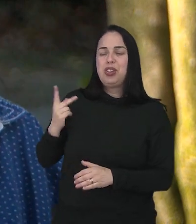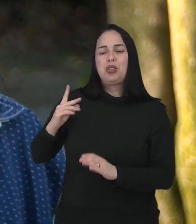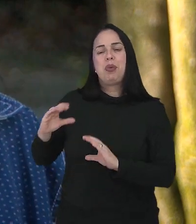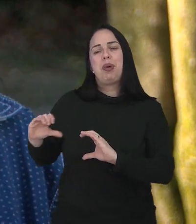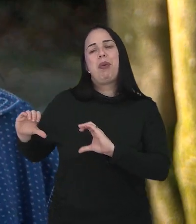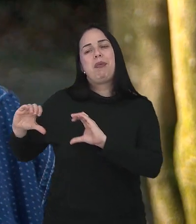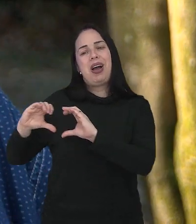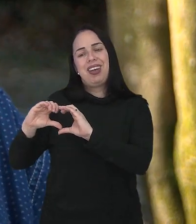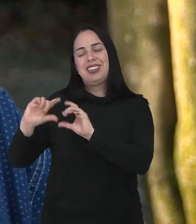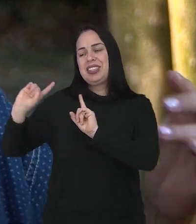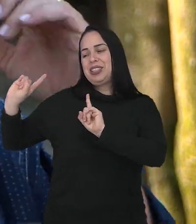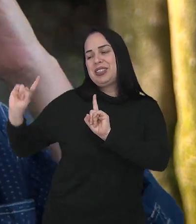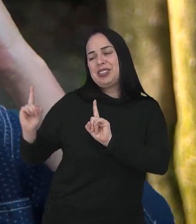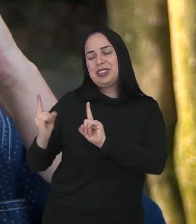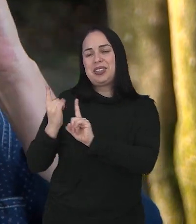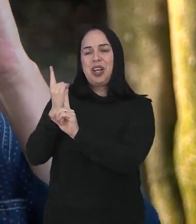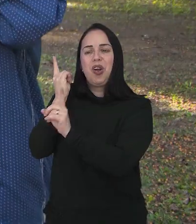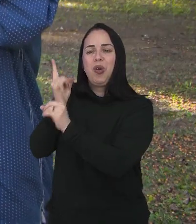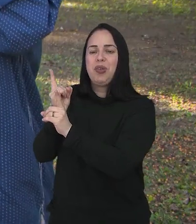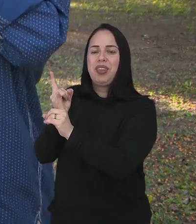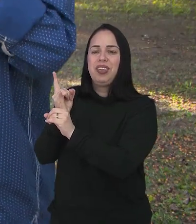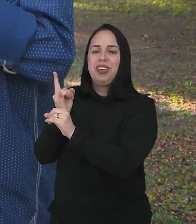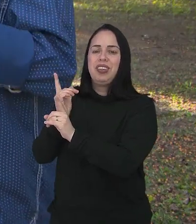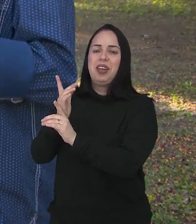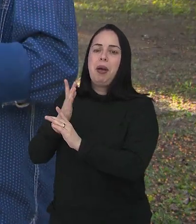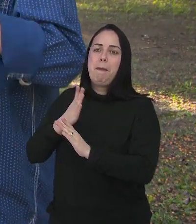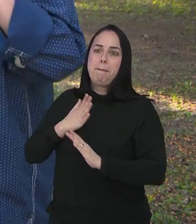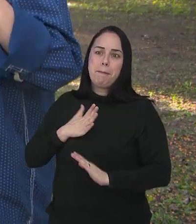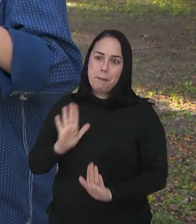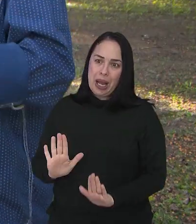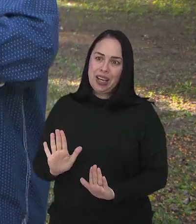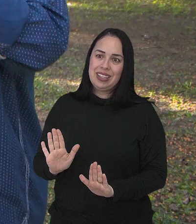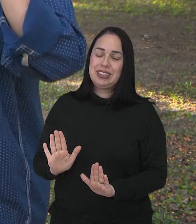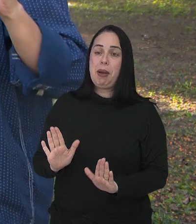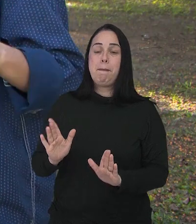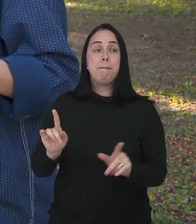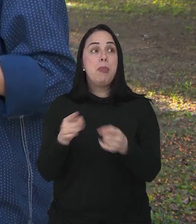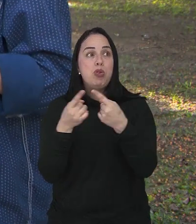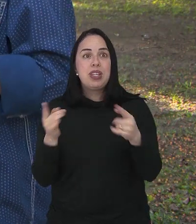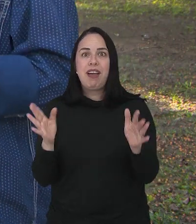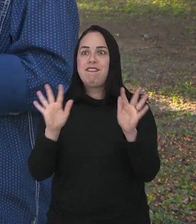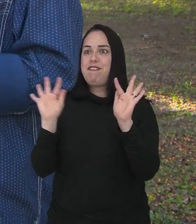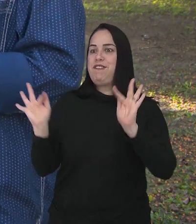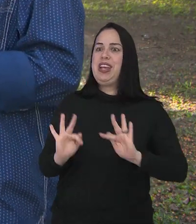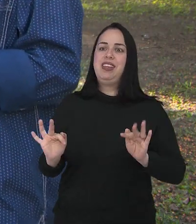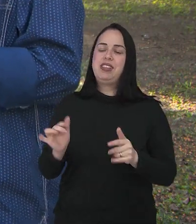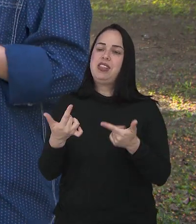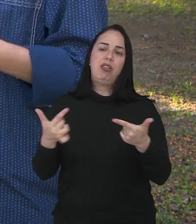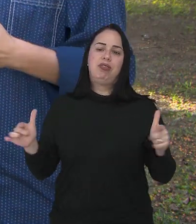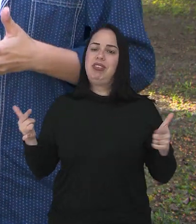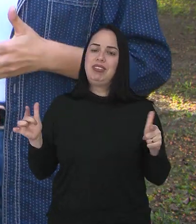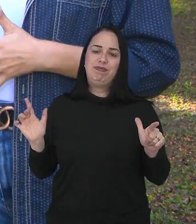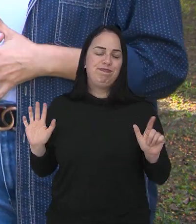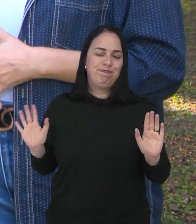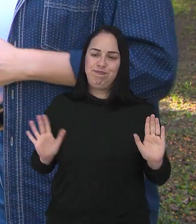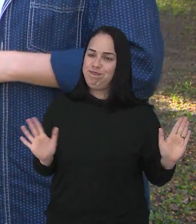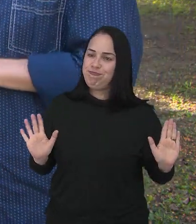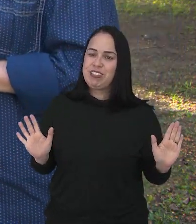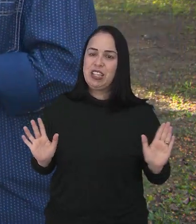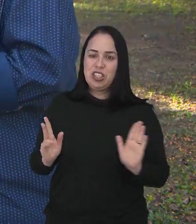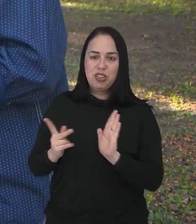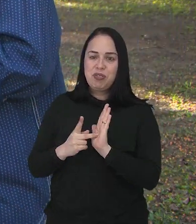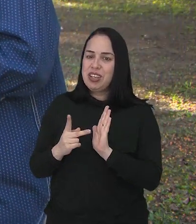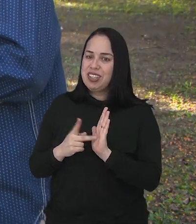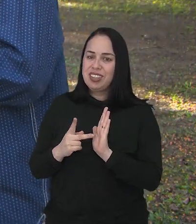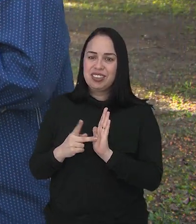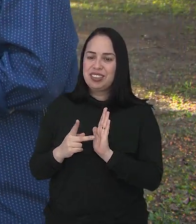gente ter se encontrado. A música se chama Alívio. Mas eu não tenho muitas músicas alegres, felizes, o pessoal dançar. E agora, realmente, não